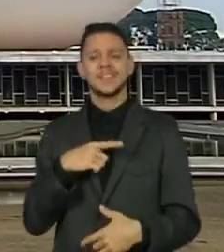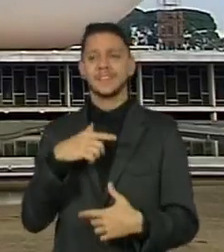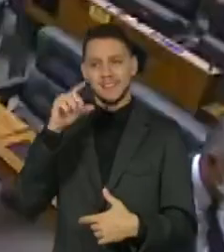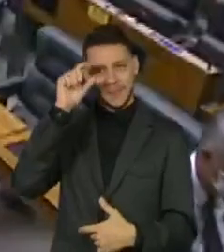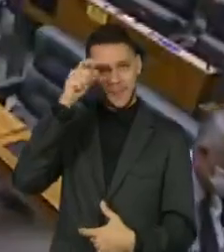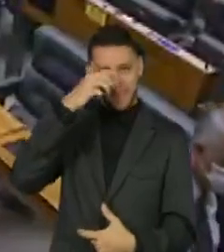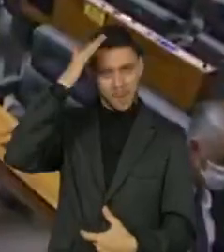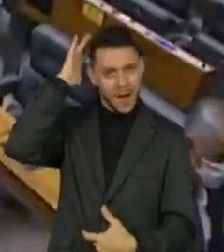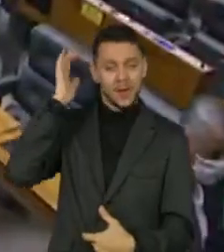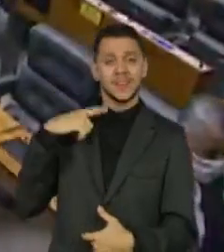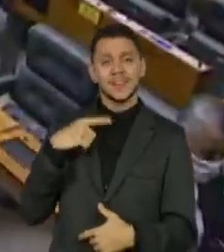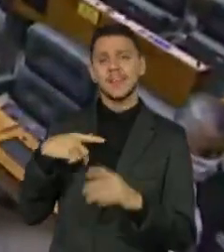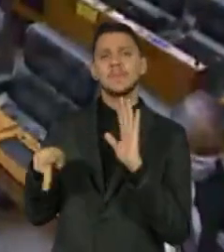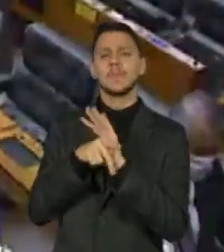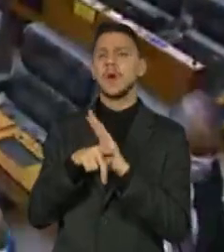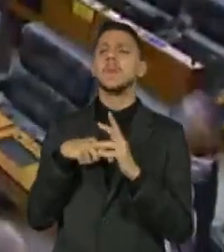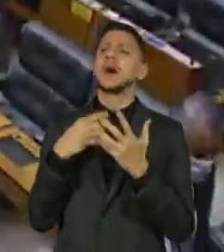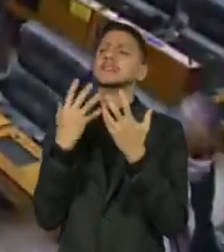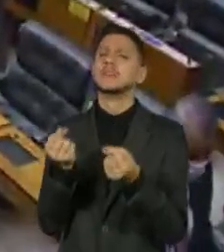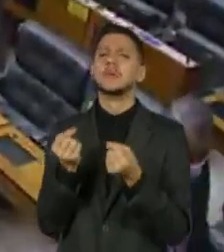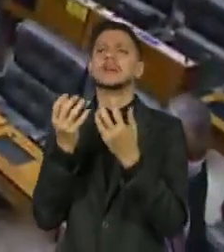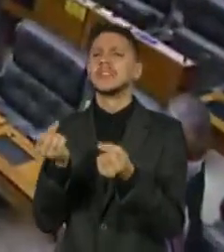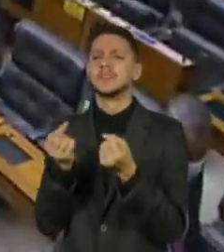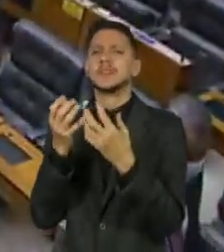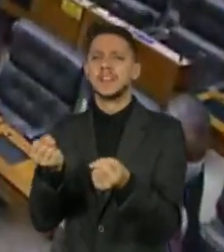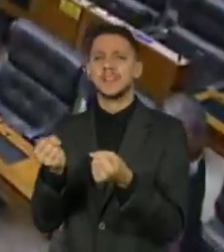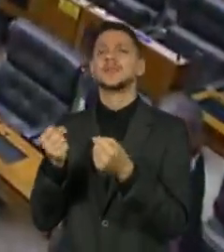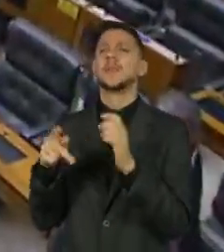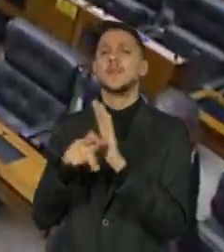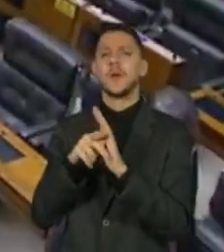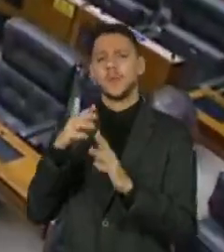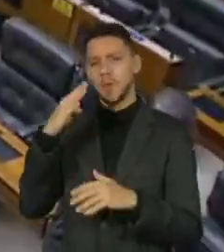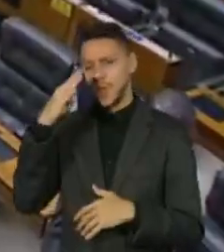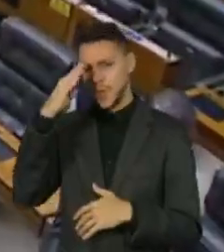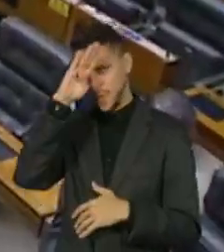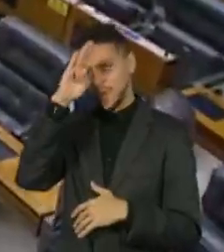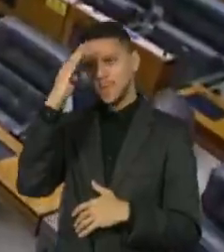presidente, do Centrão, por conta da tentativa do ano que vem ter reeleição.